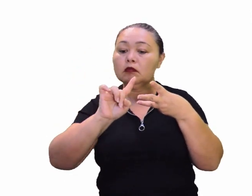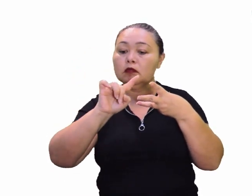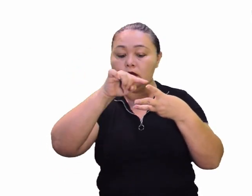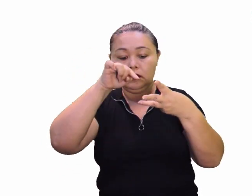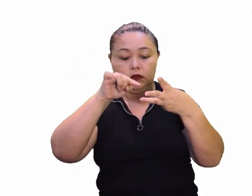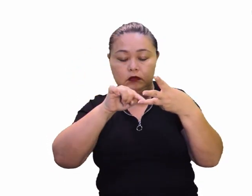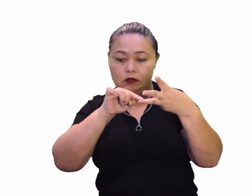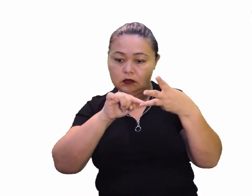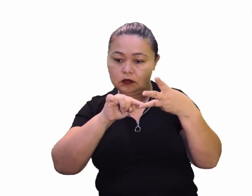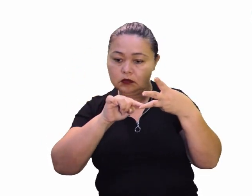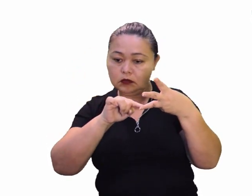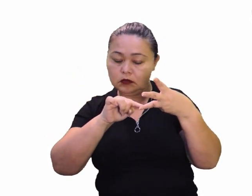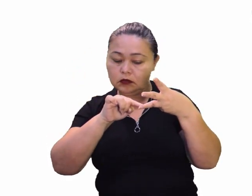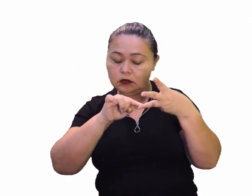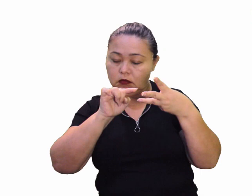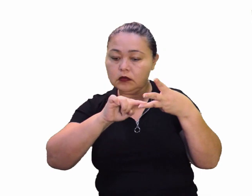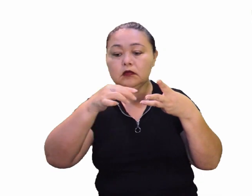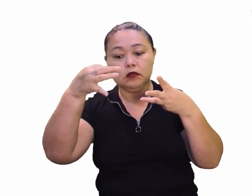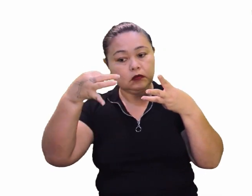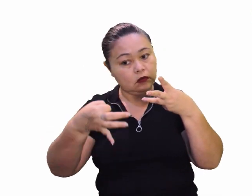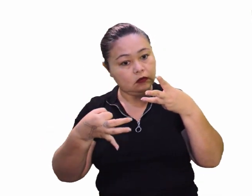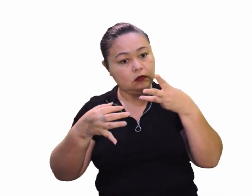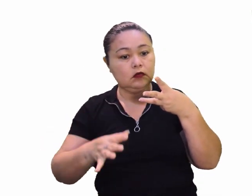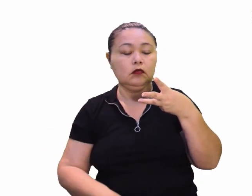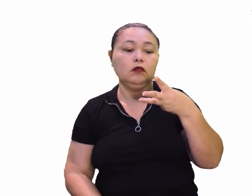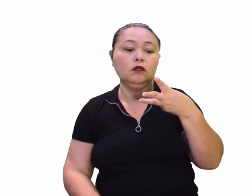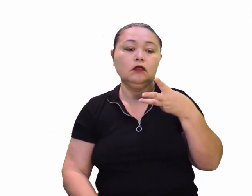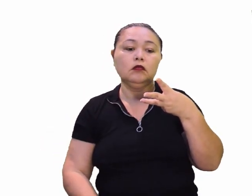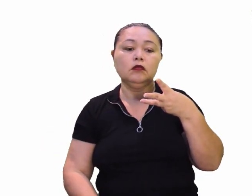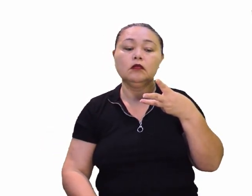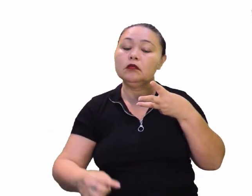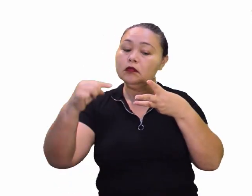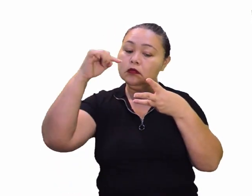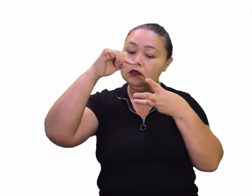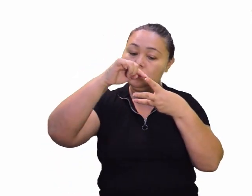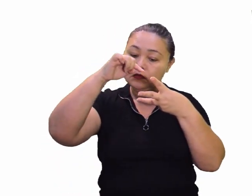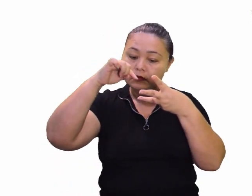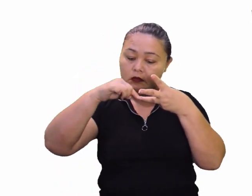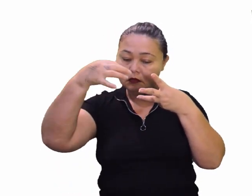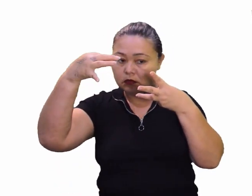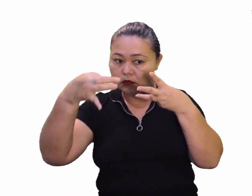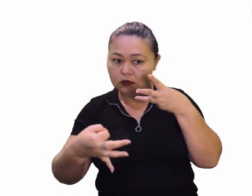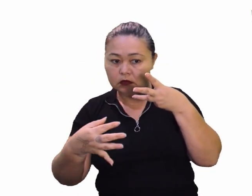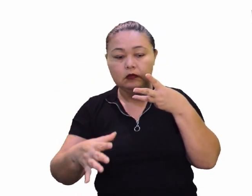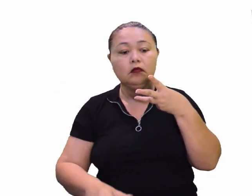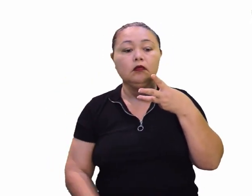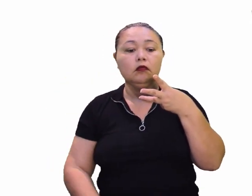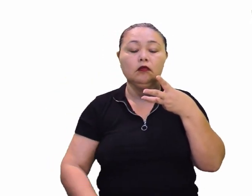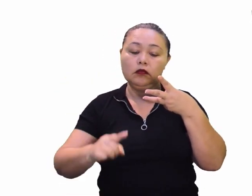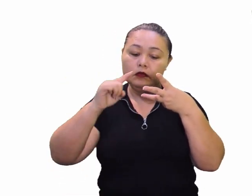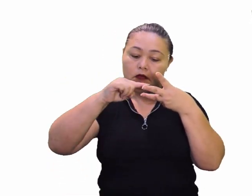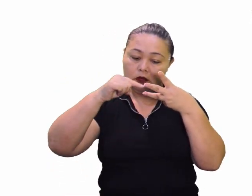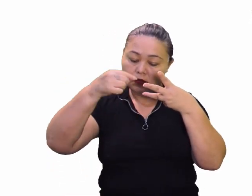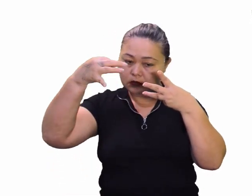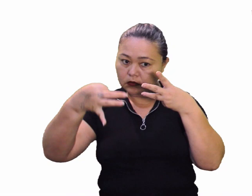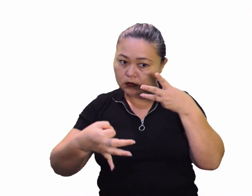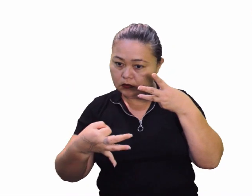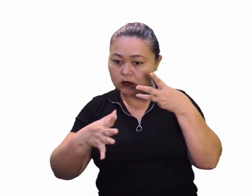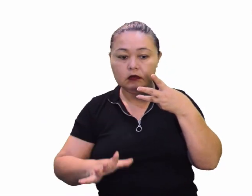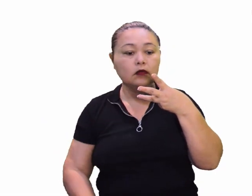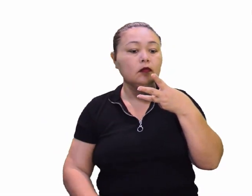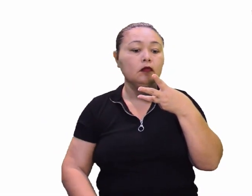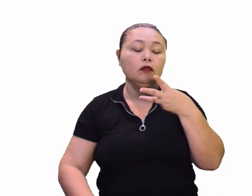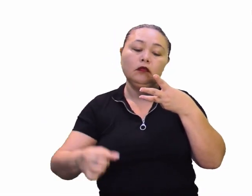2. A B, apenas a 3 apenas. C, 1 e 3 apenas. A D, 2 e 3 apenas.